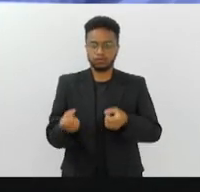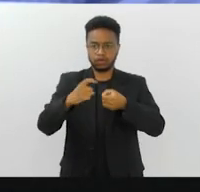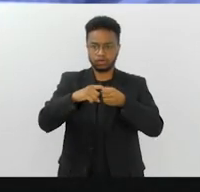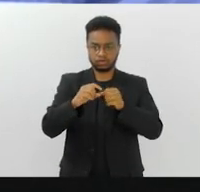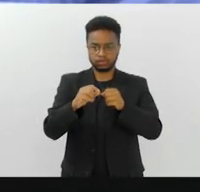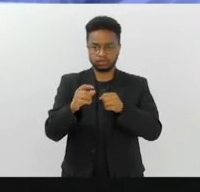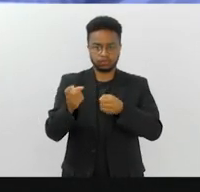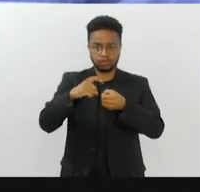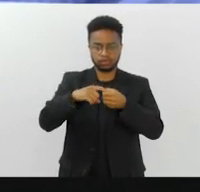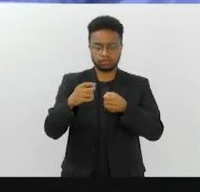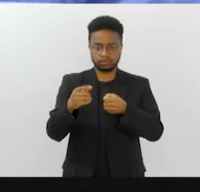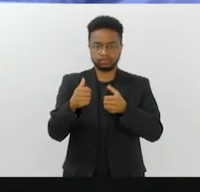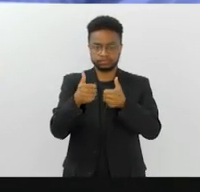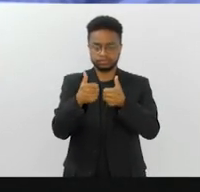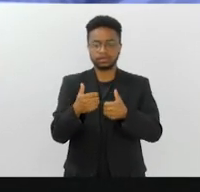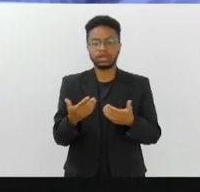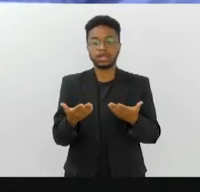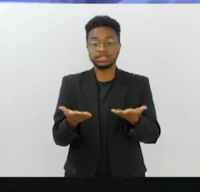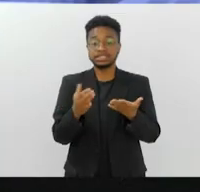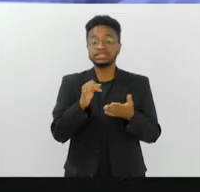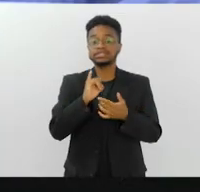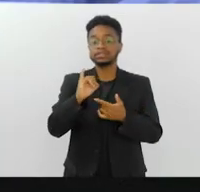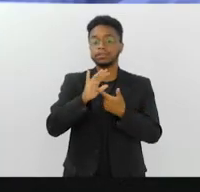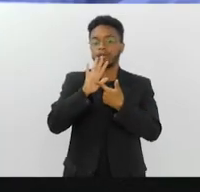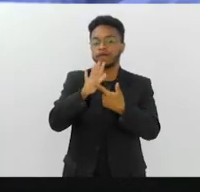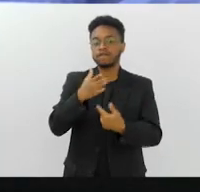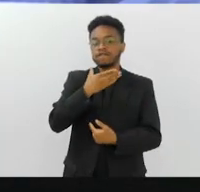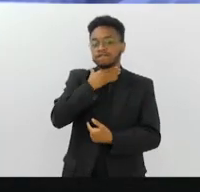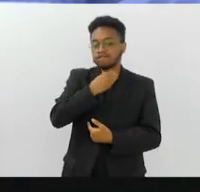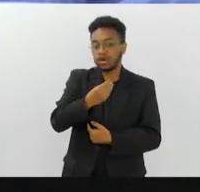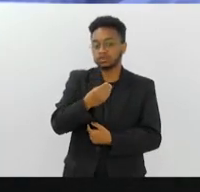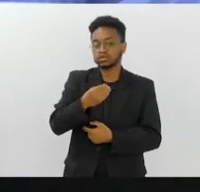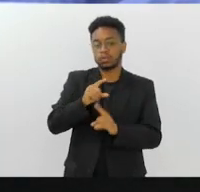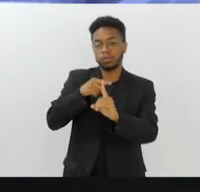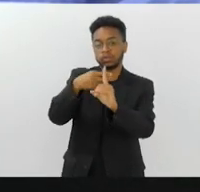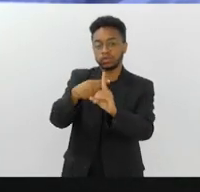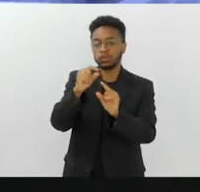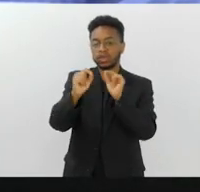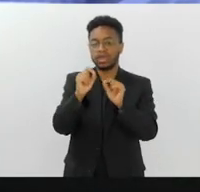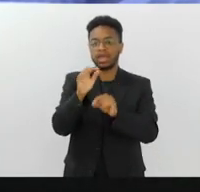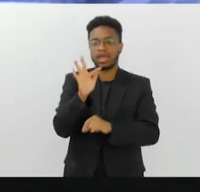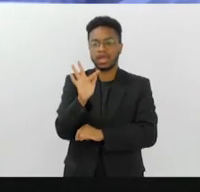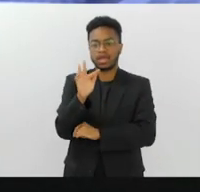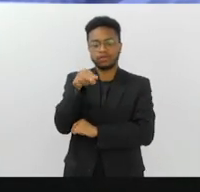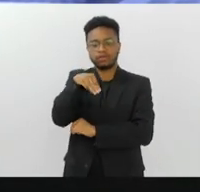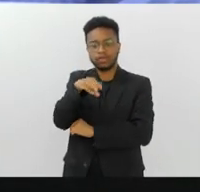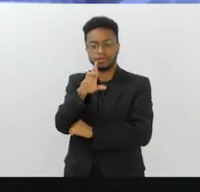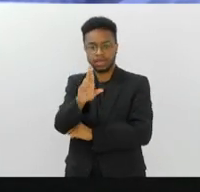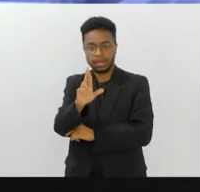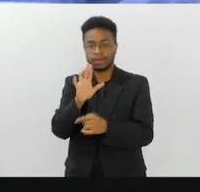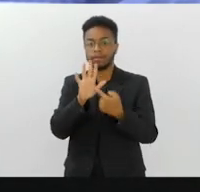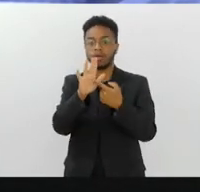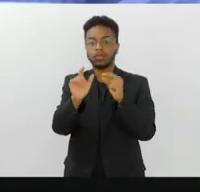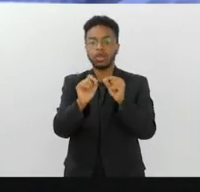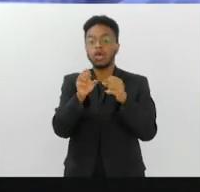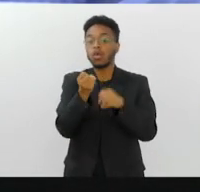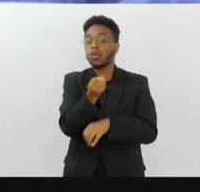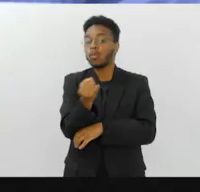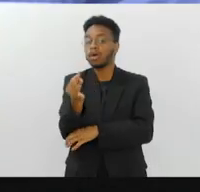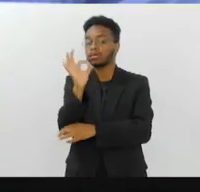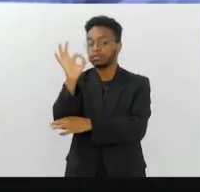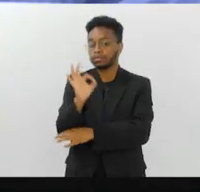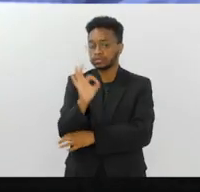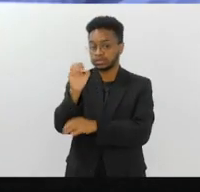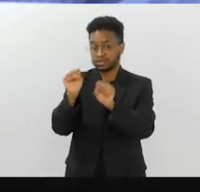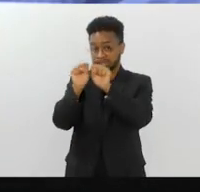favor o falso positivo é o e fmr é uma taxa que diz o seguinte qual o percentual que aquele